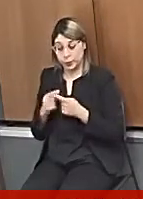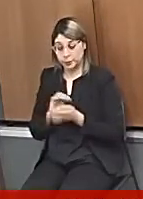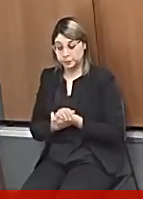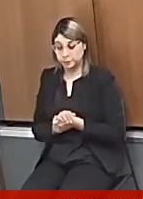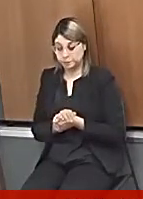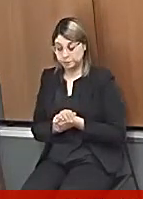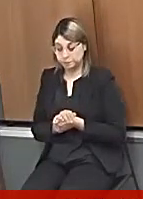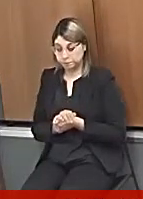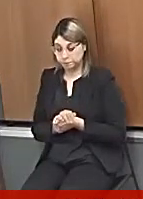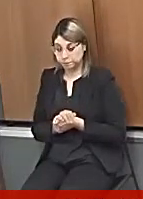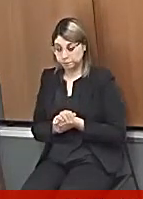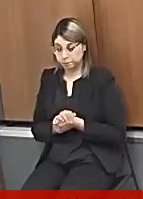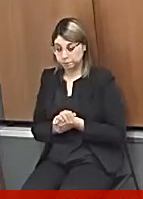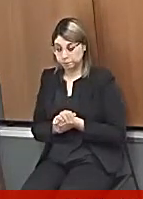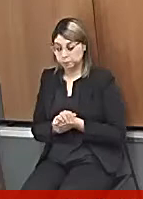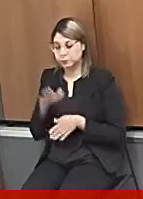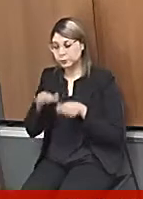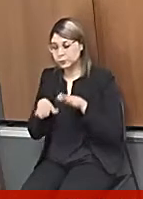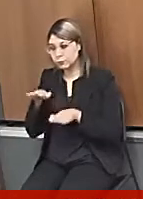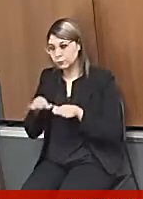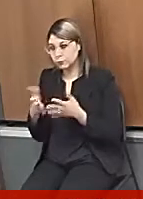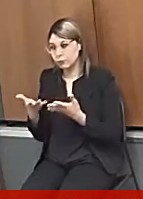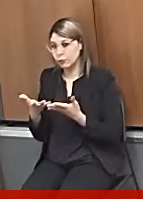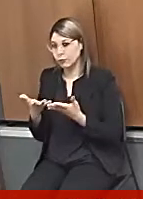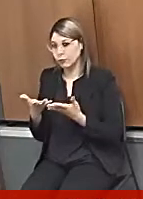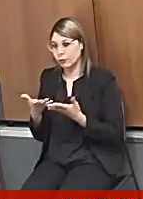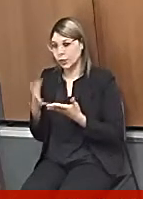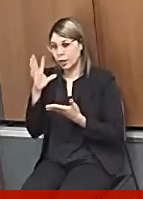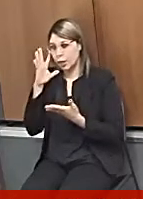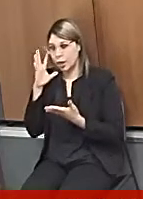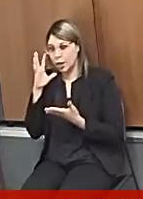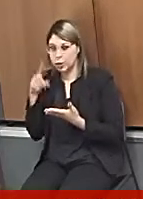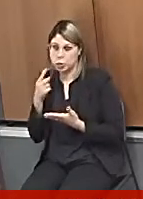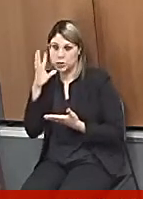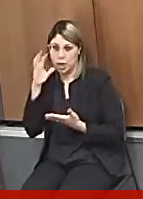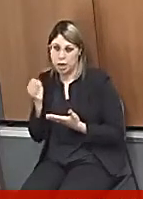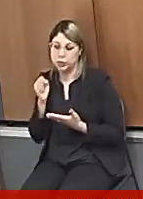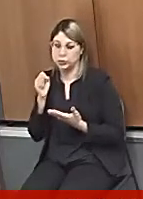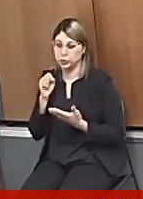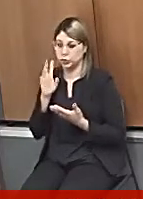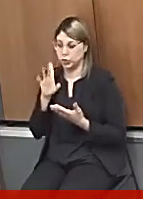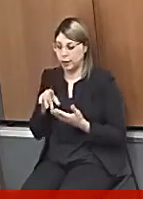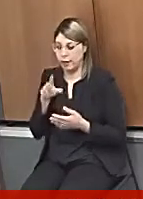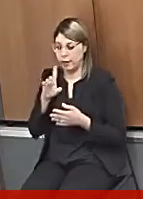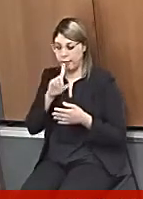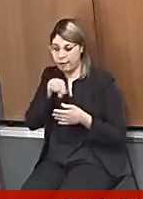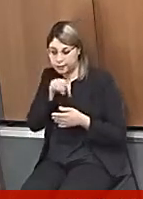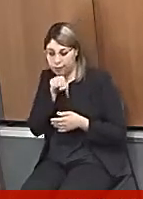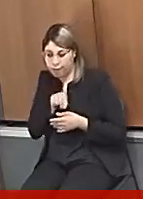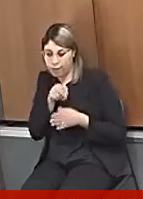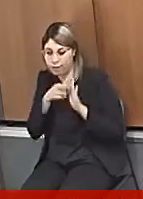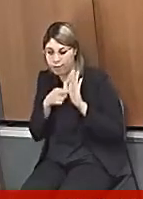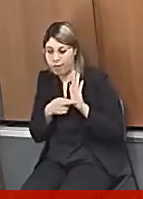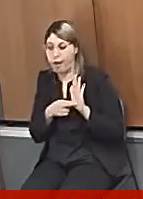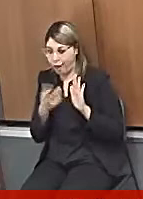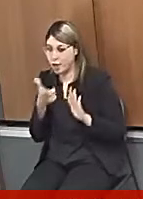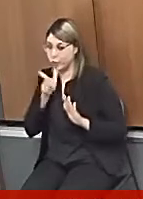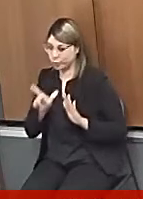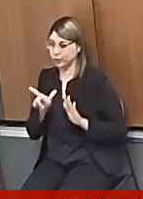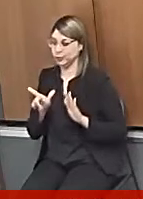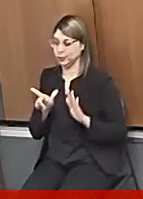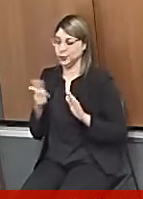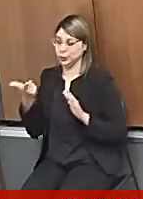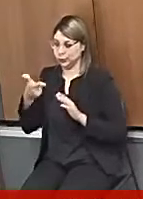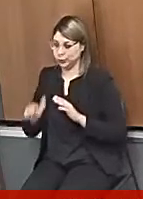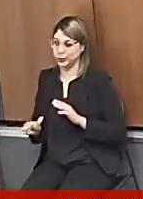é às vezes a gente é acho que num vácuo normativo retirar essa norma a gente vai retomar